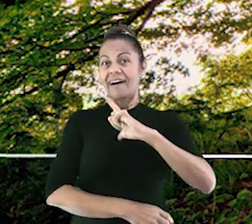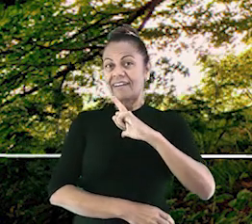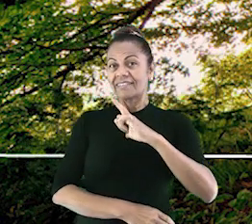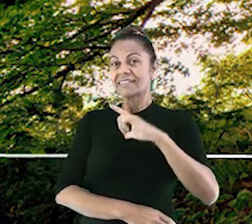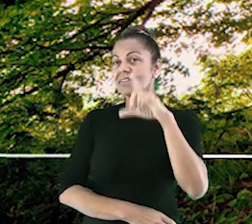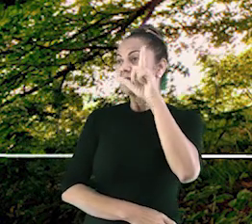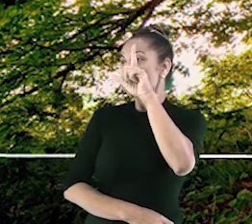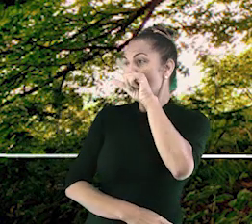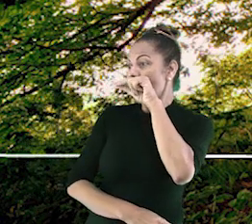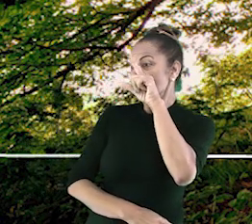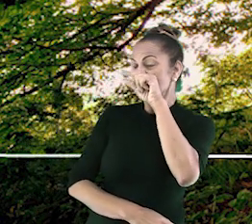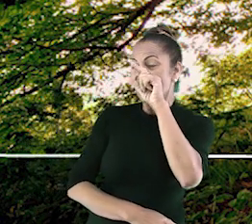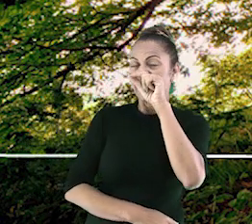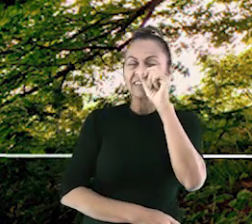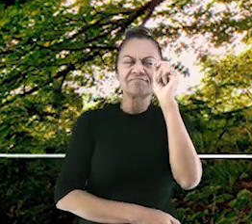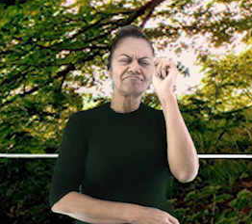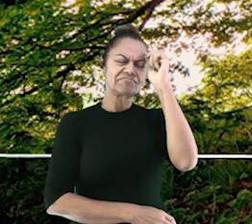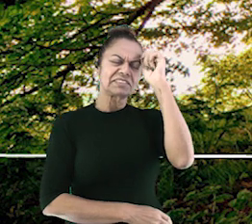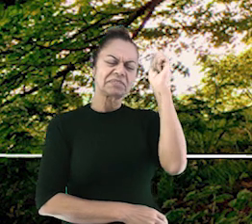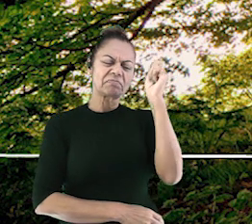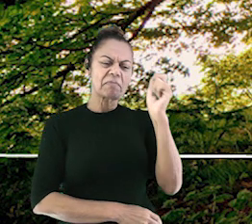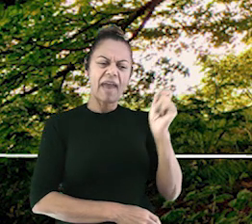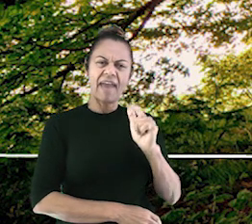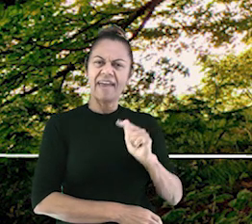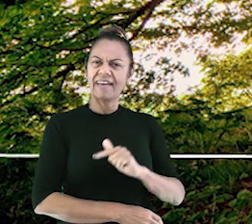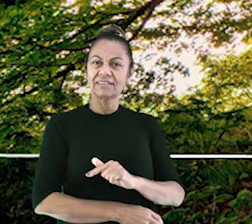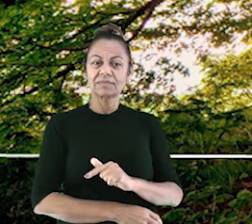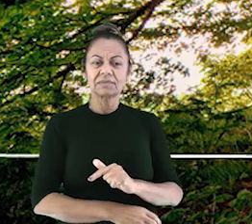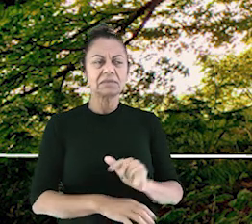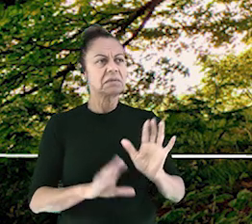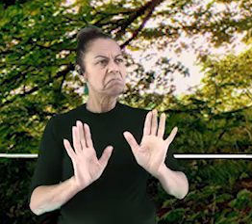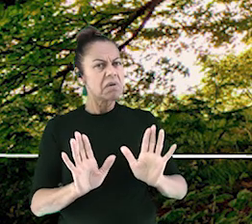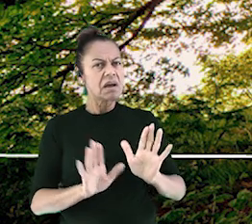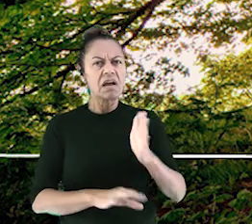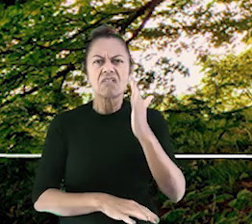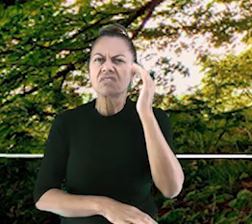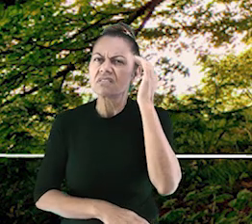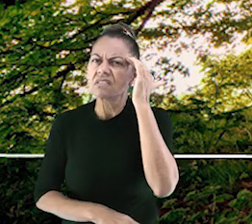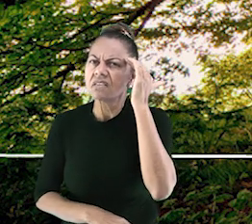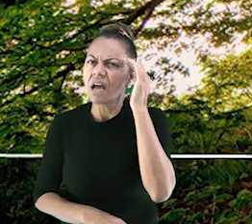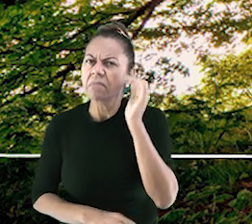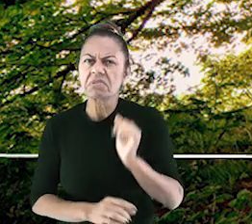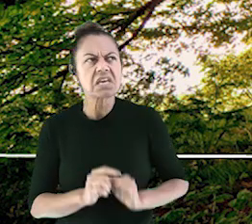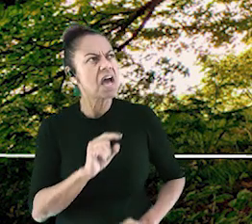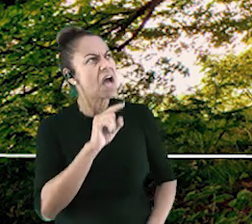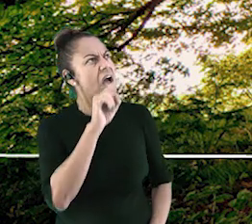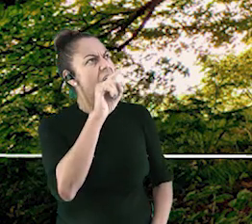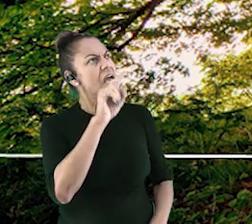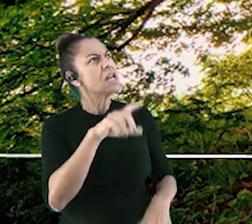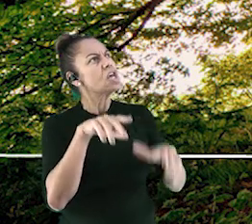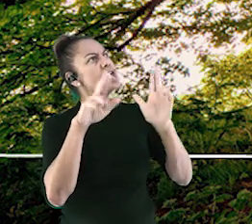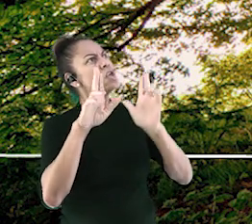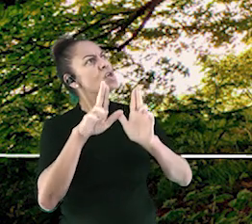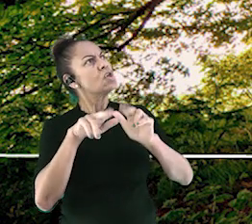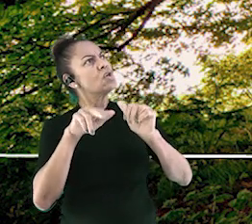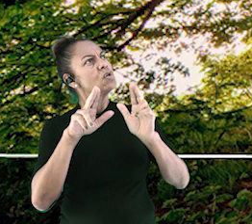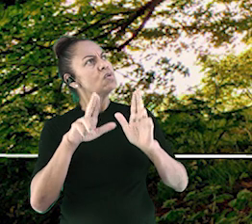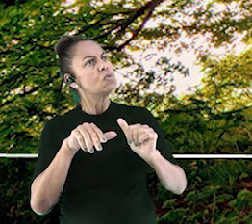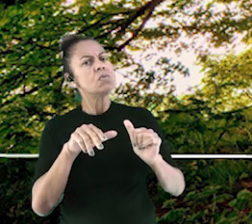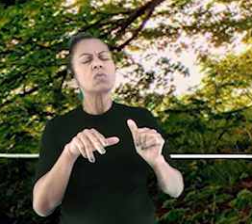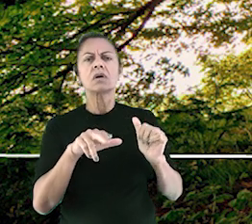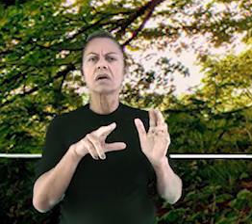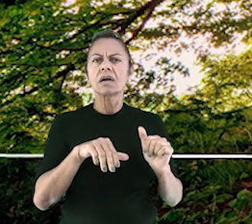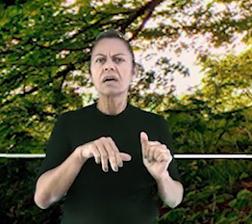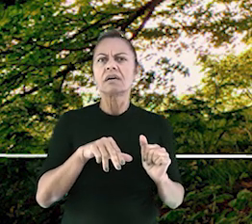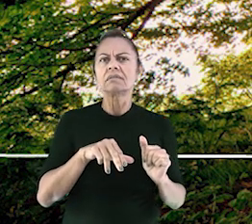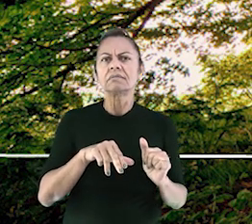e esperto passarinho. Mas vocês sabiam que aquele passarinho nunca